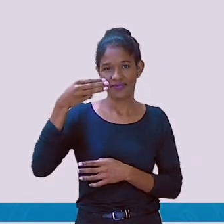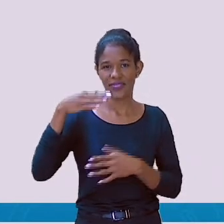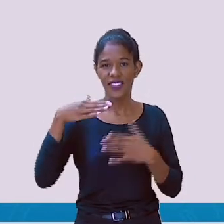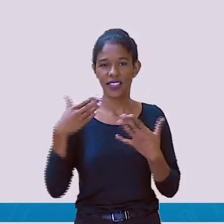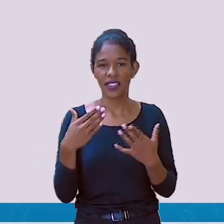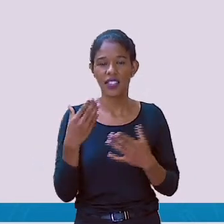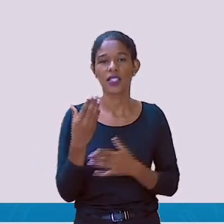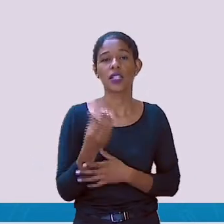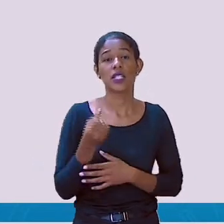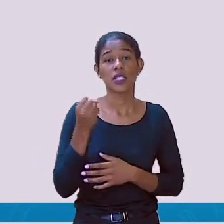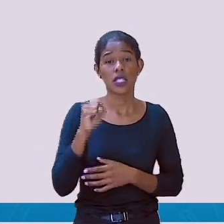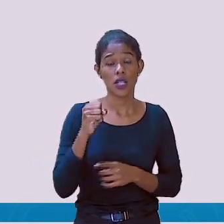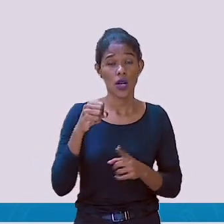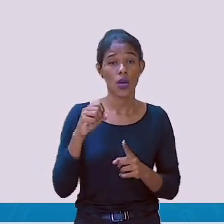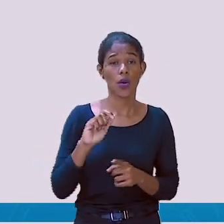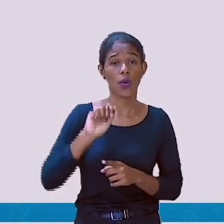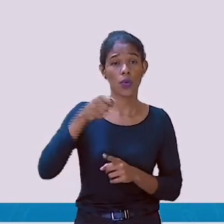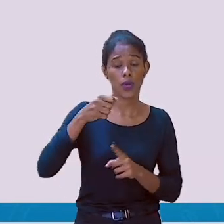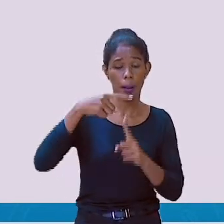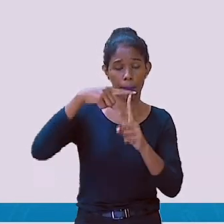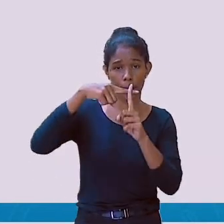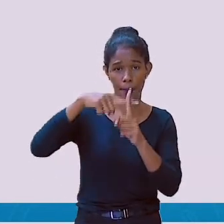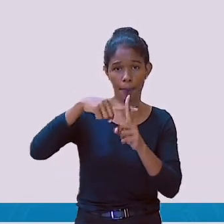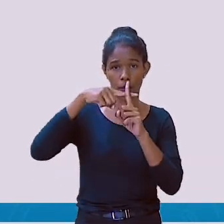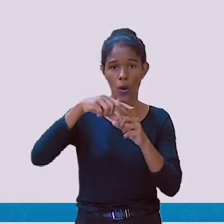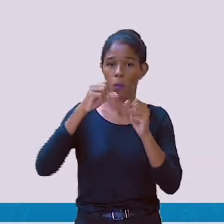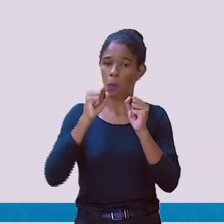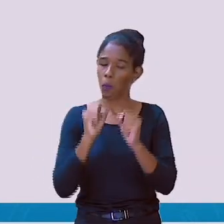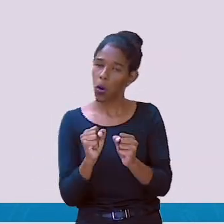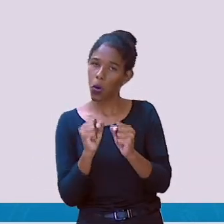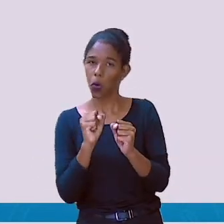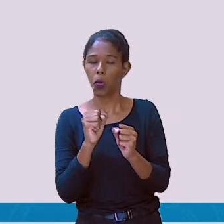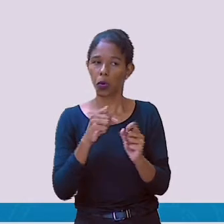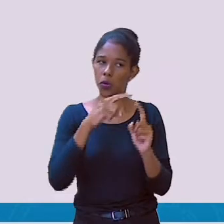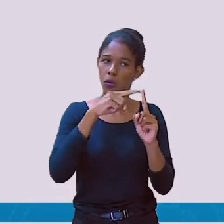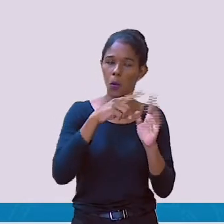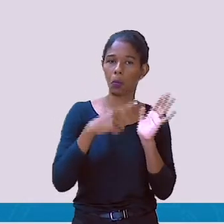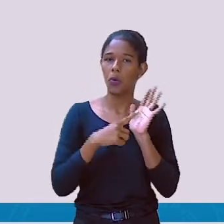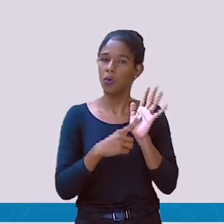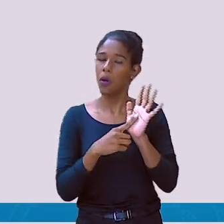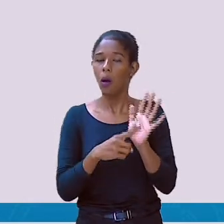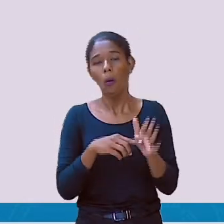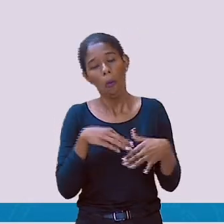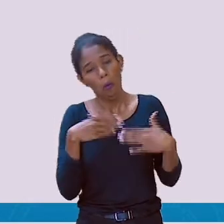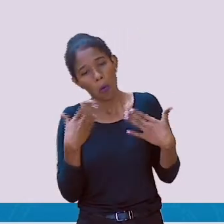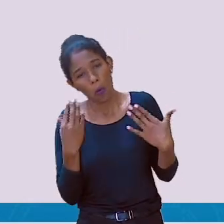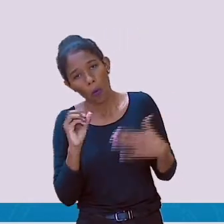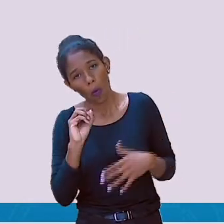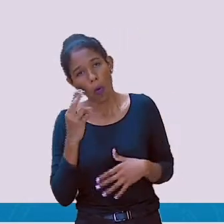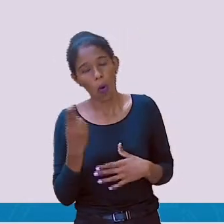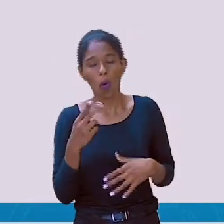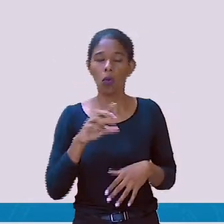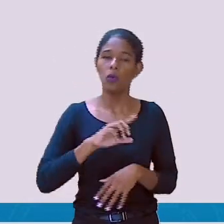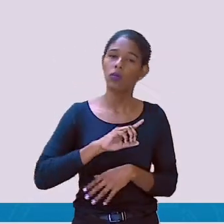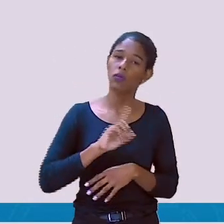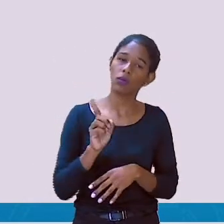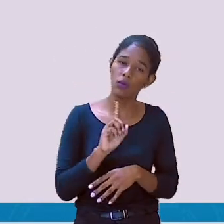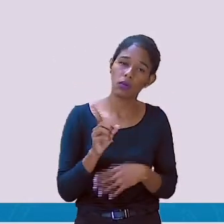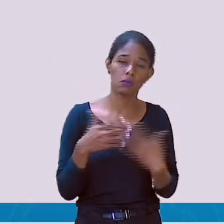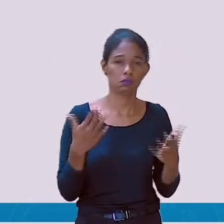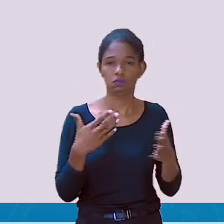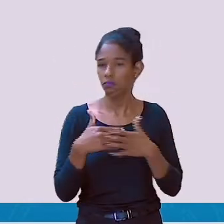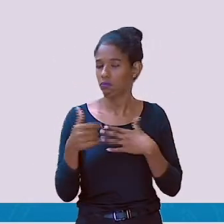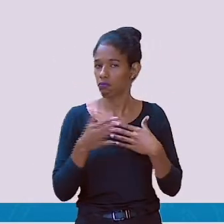é positivo, eu posso colocar ou não. Se eu não colocar o sinal, fica entendido que é positivo.